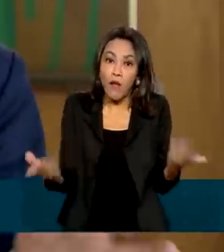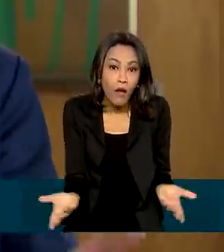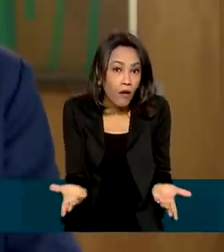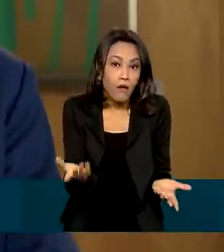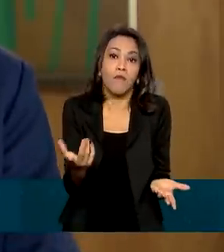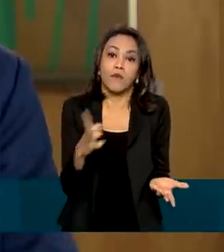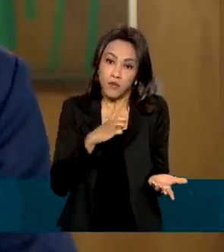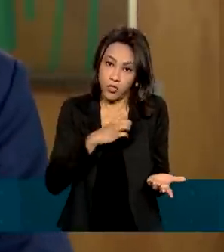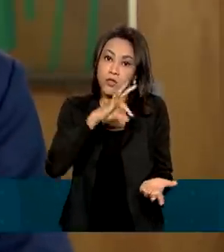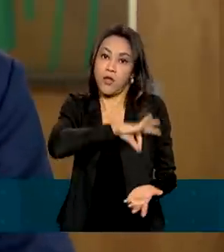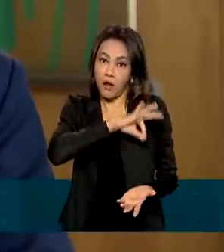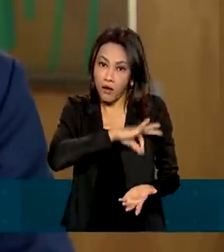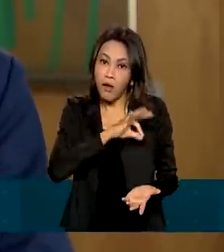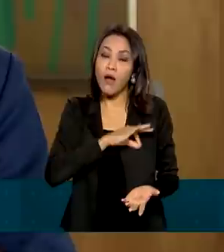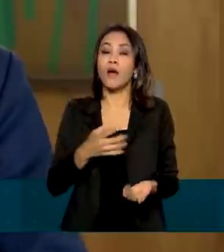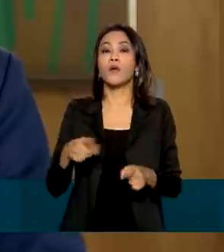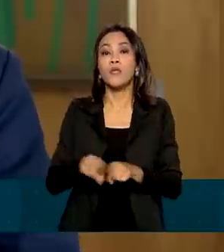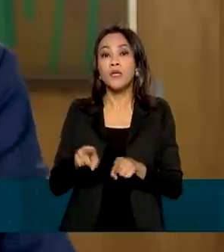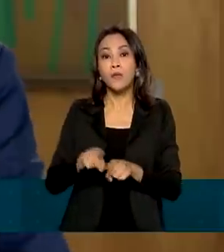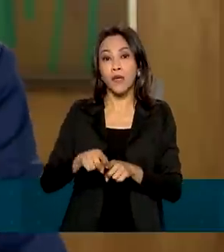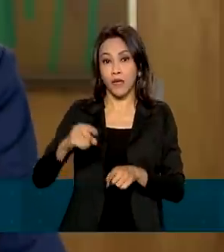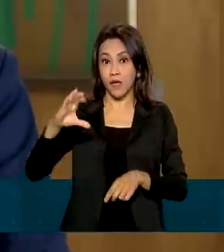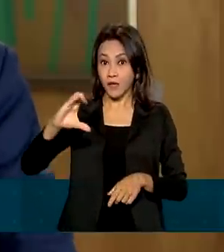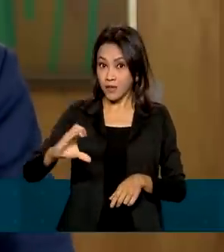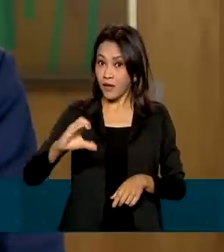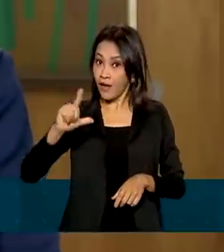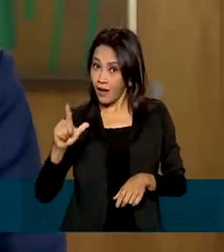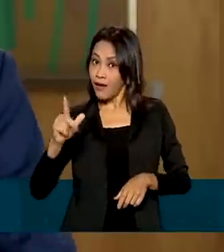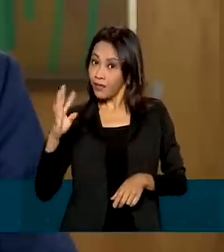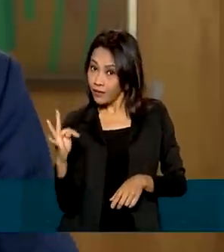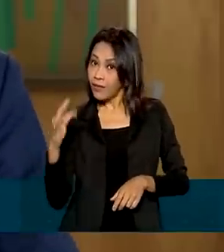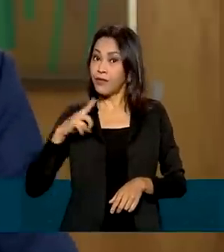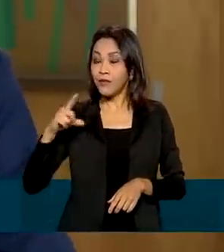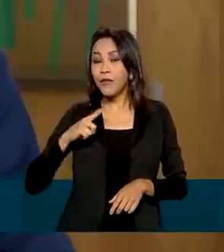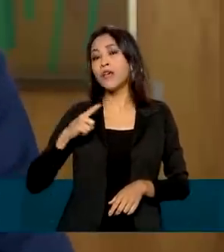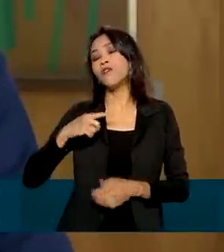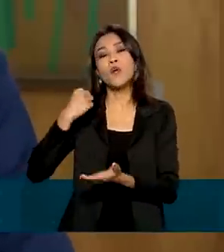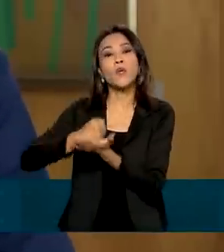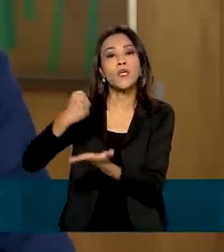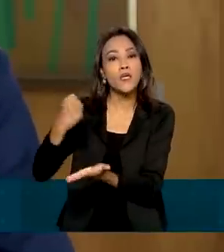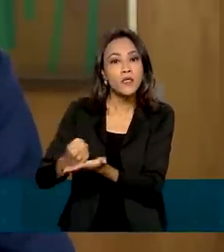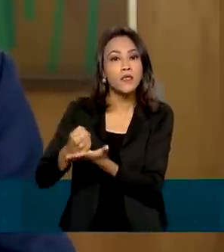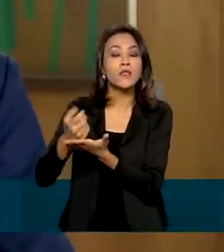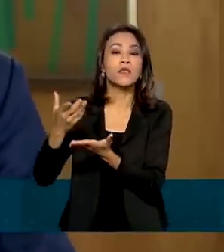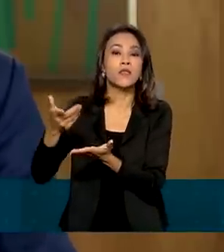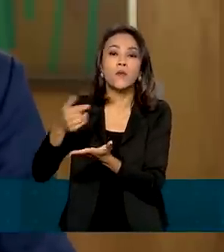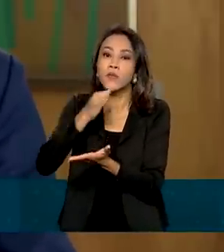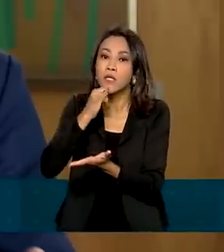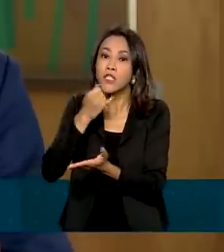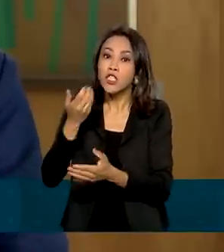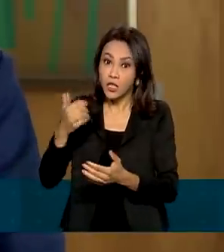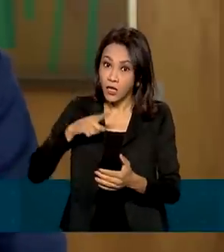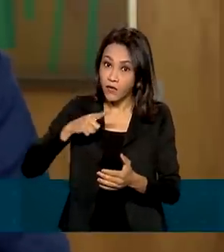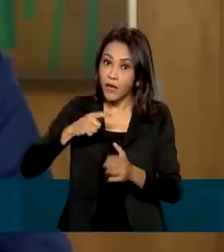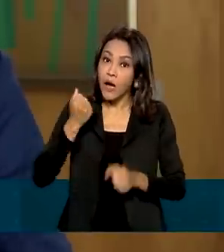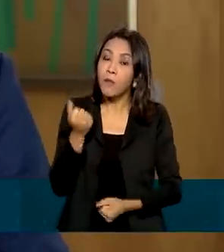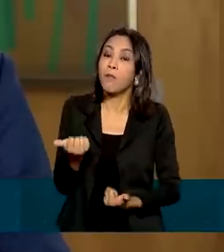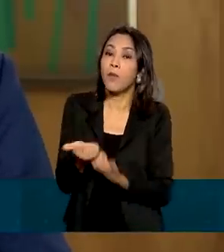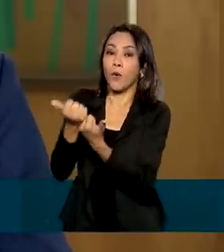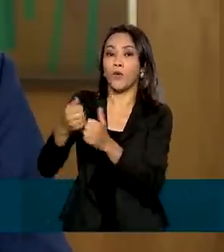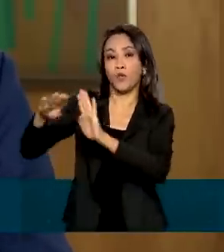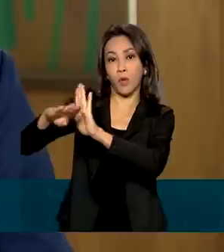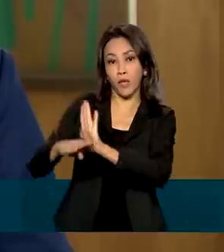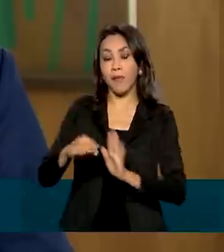O pessoal seletista, carteira assinada, o governo colaborou com os programas, o BEM e o PRONAMP. Agora, os